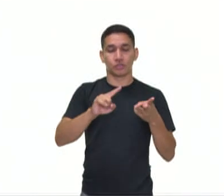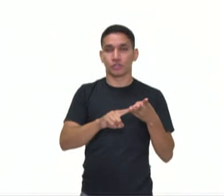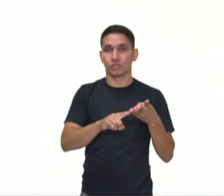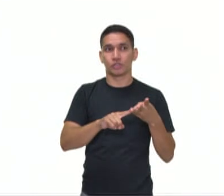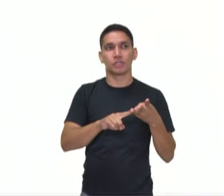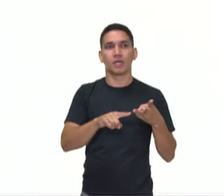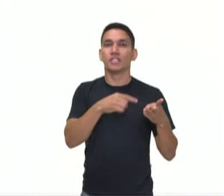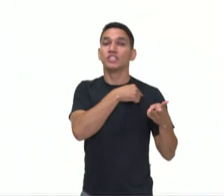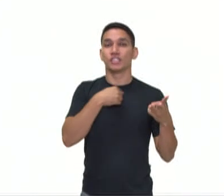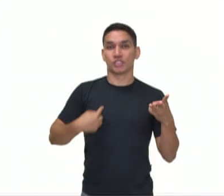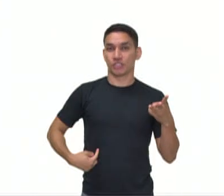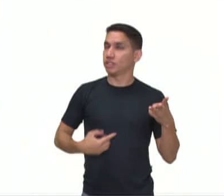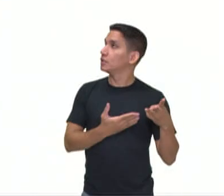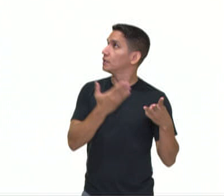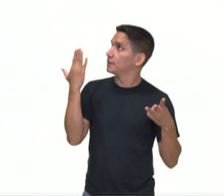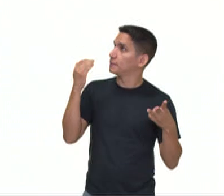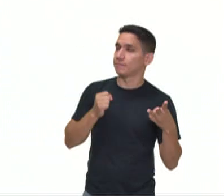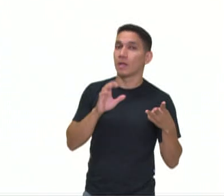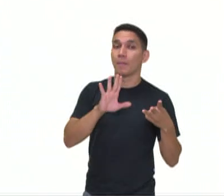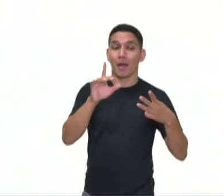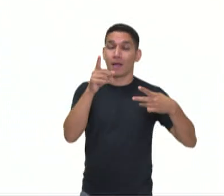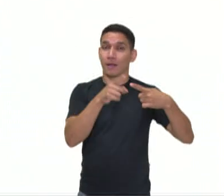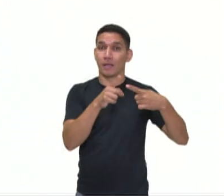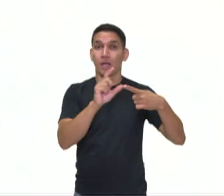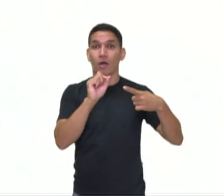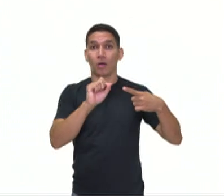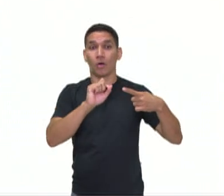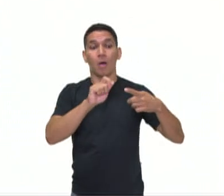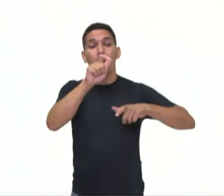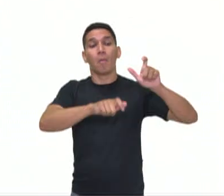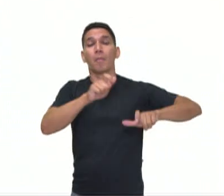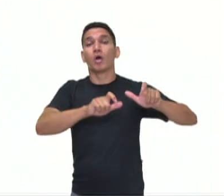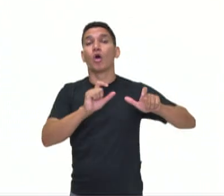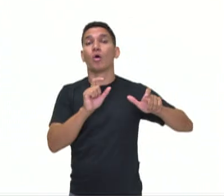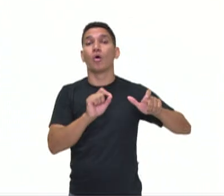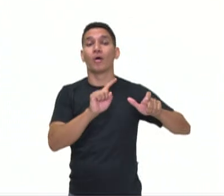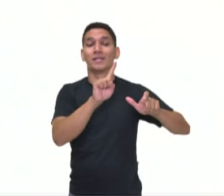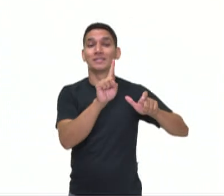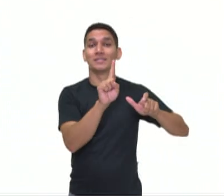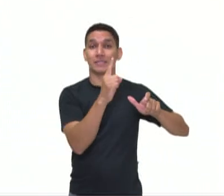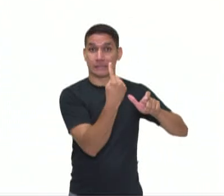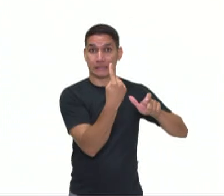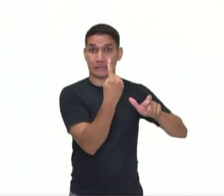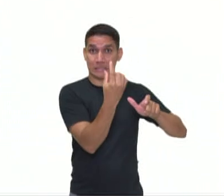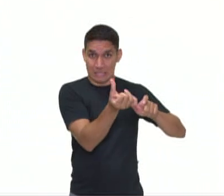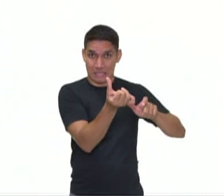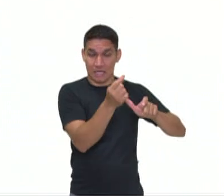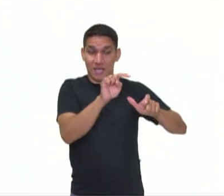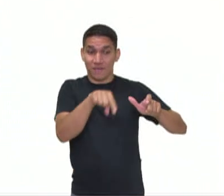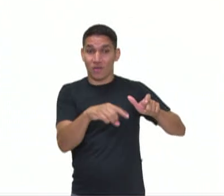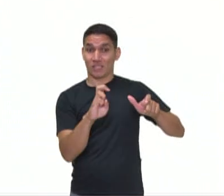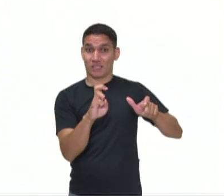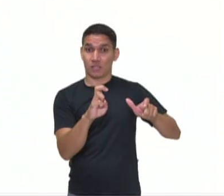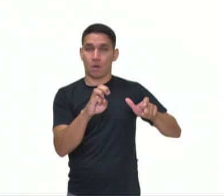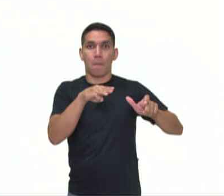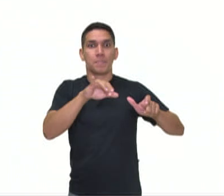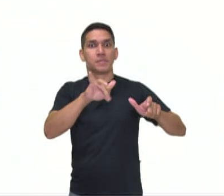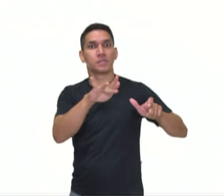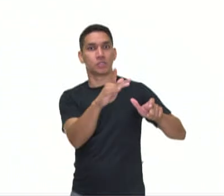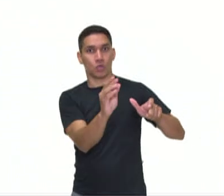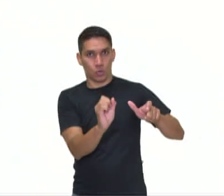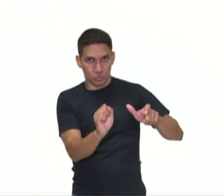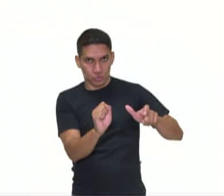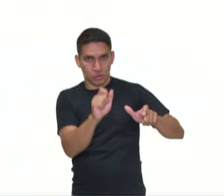Xangai, na China. Sendo que Tóquio dispunha de uma população de 16,5 milhões de habitantes,